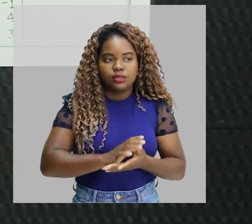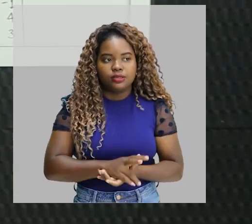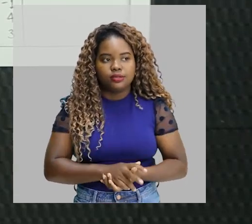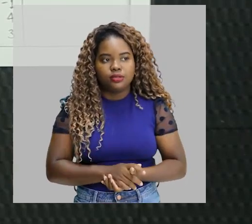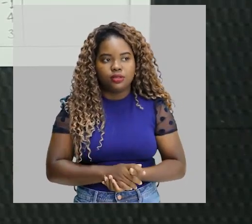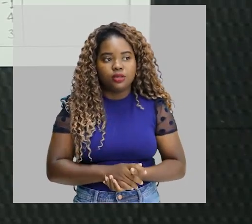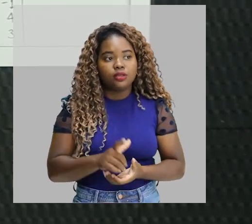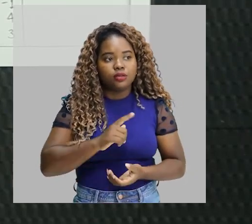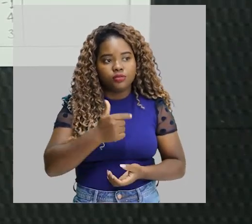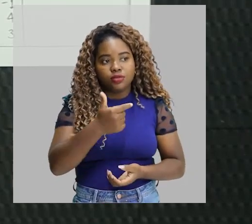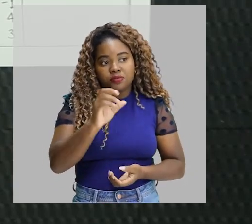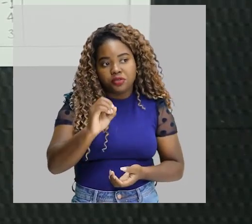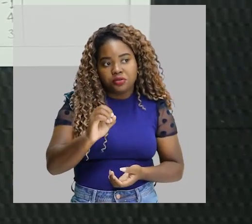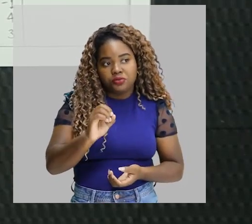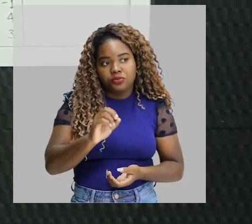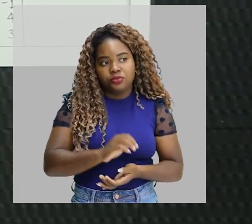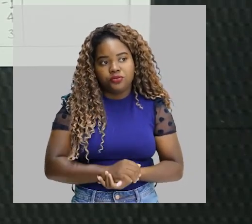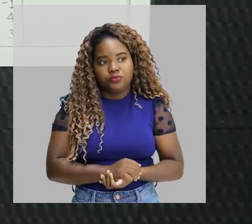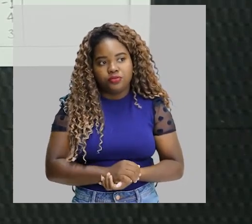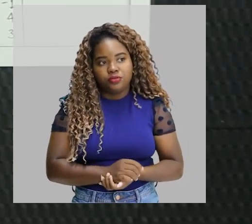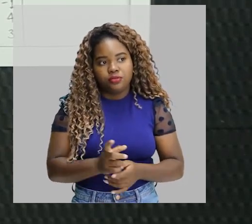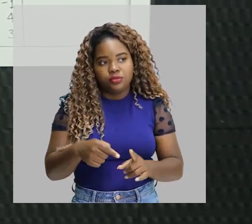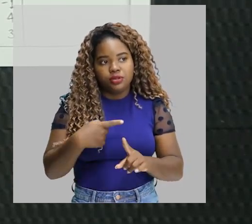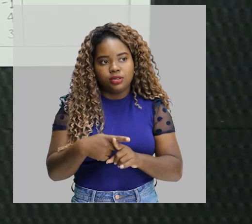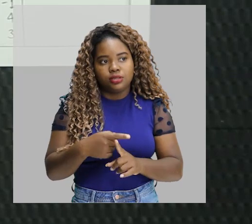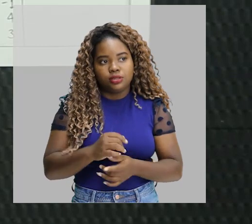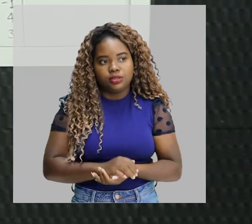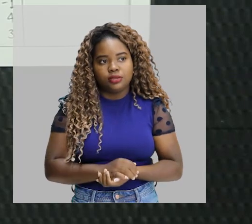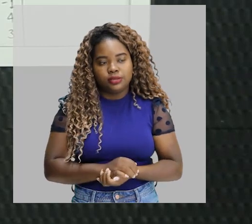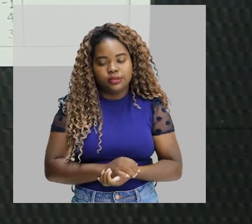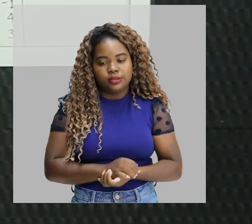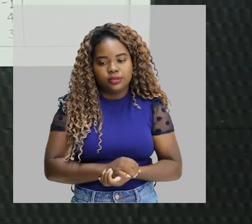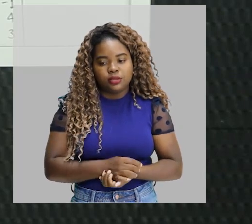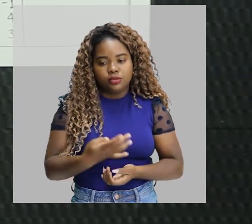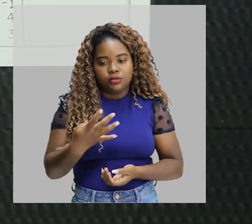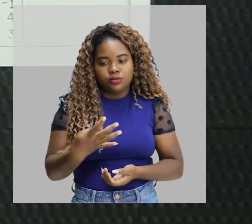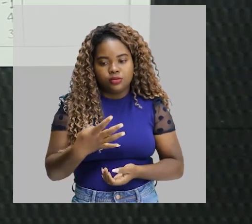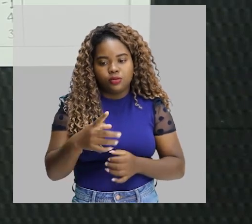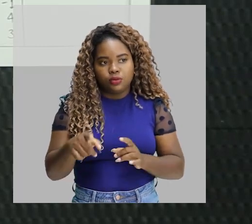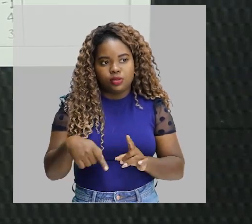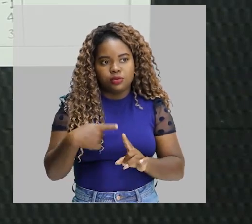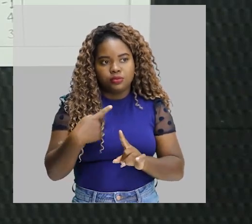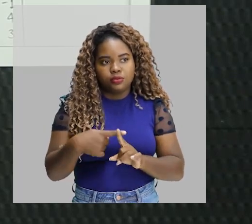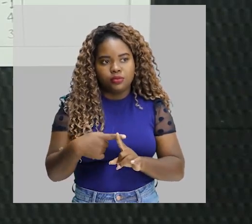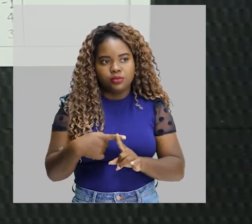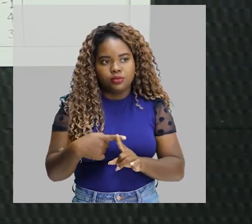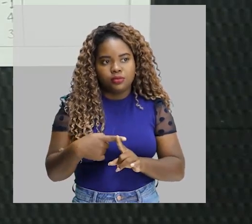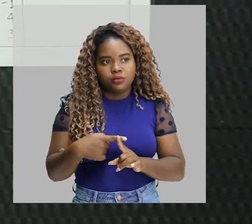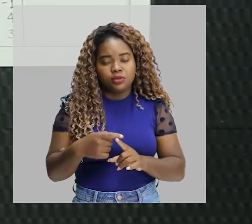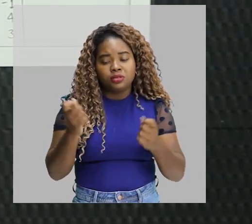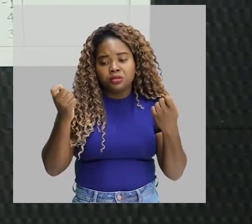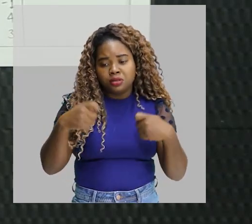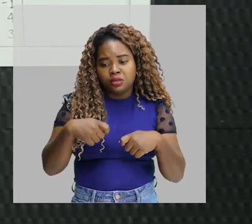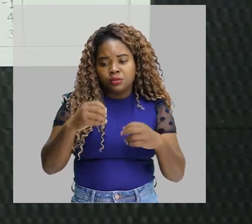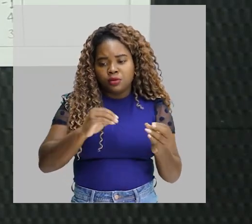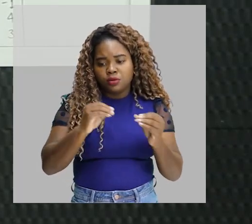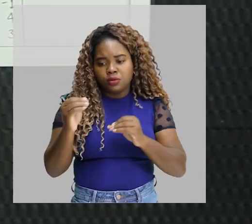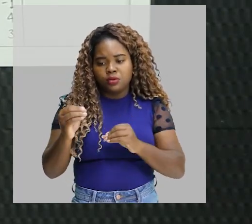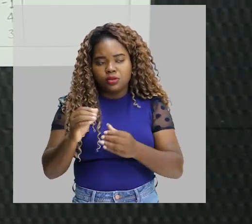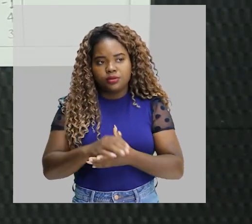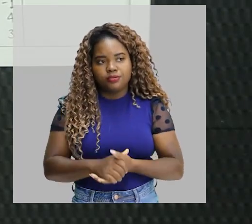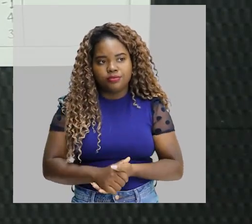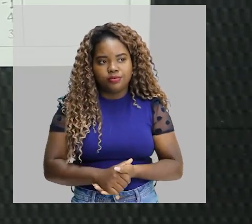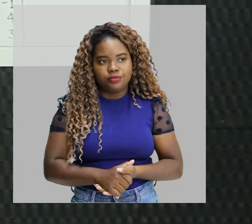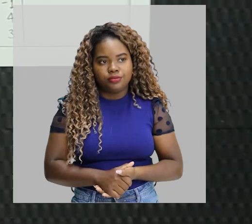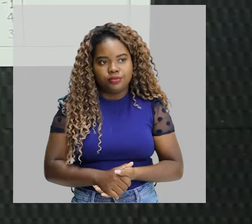20 né mais quatro aqui você pode trazer o sinal